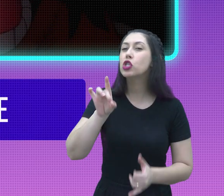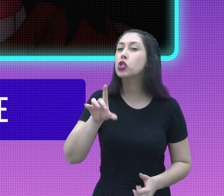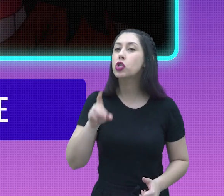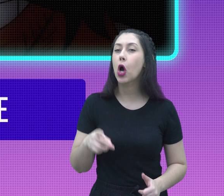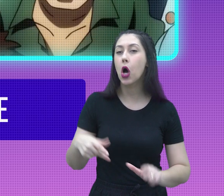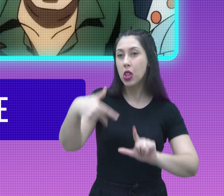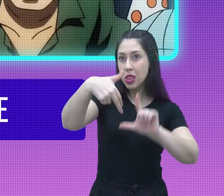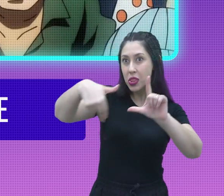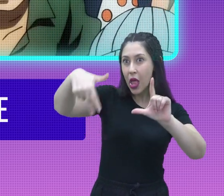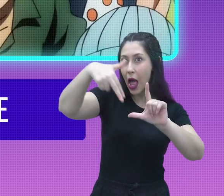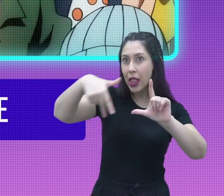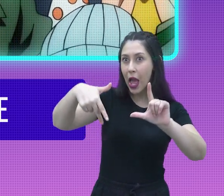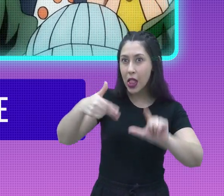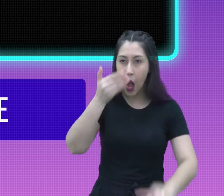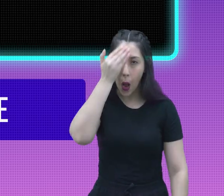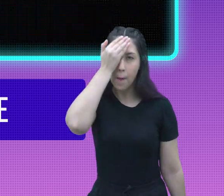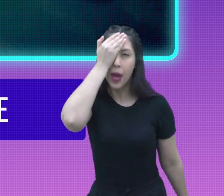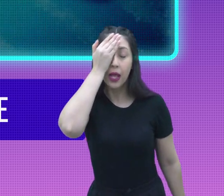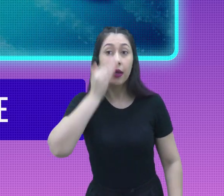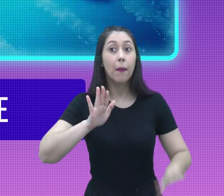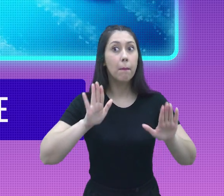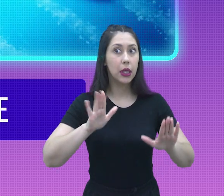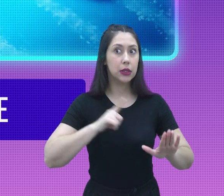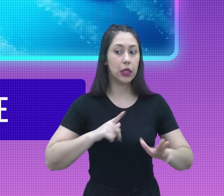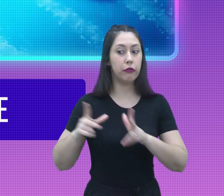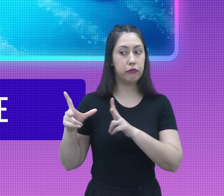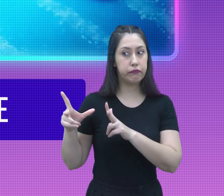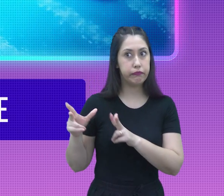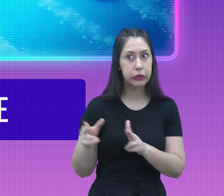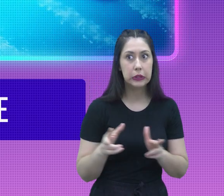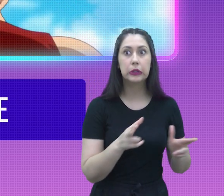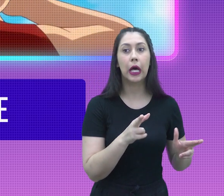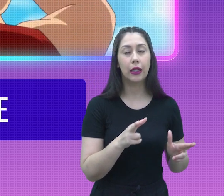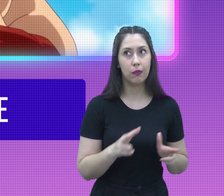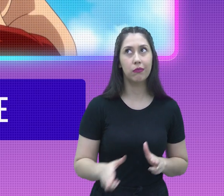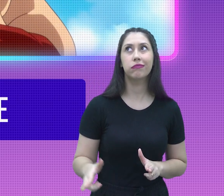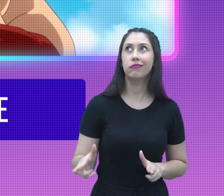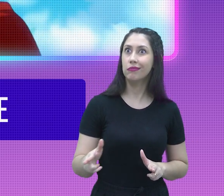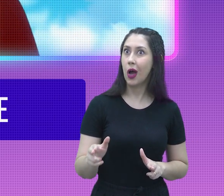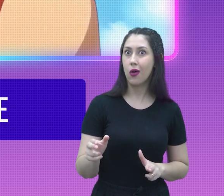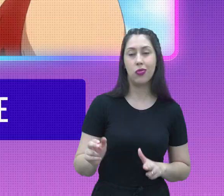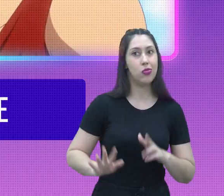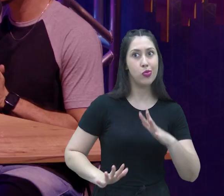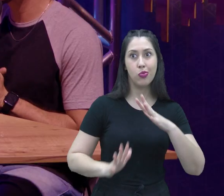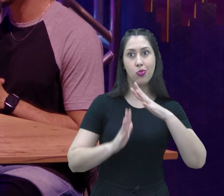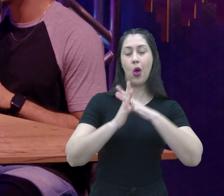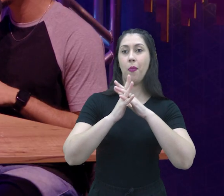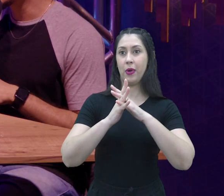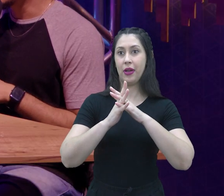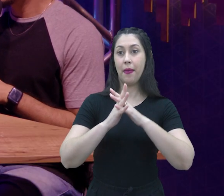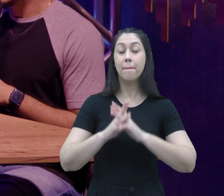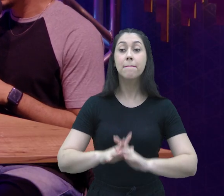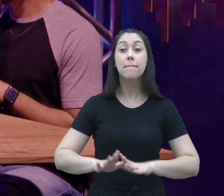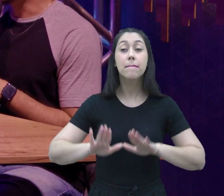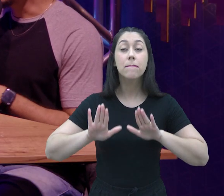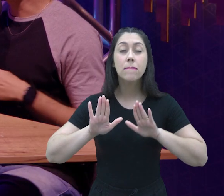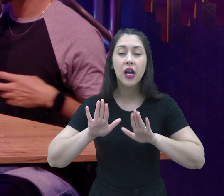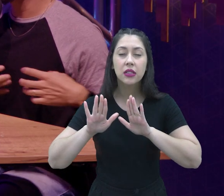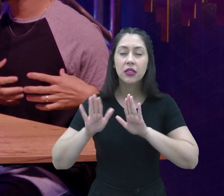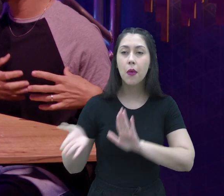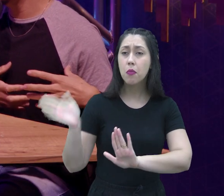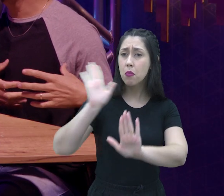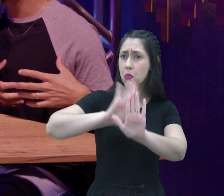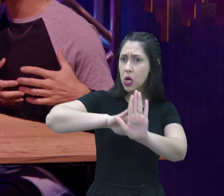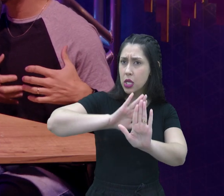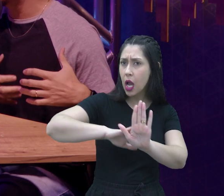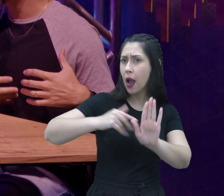que estica. Agora teve uma série em live action que foi maior sucesso, né, na Netflix e tal, mas ele tem uma